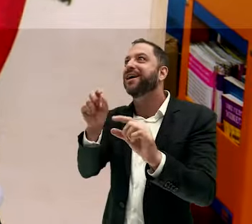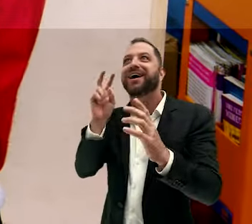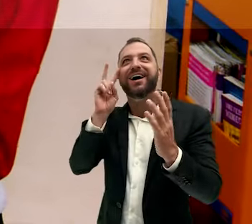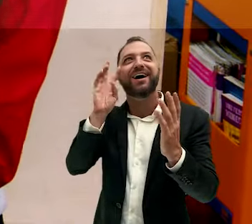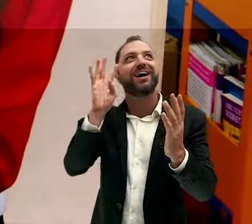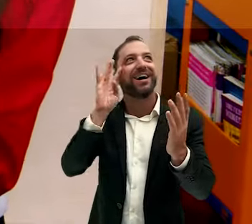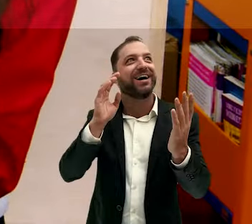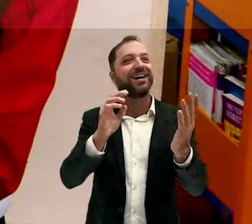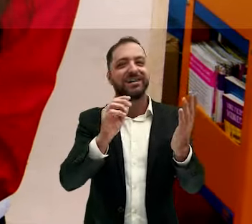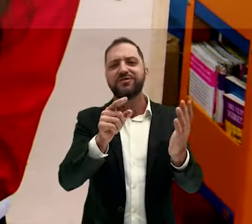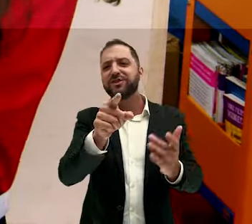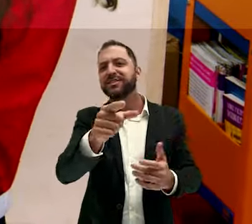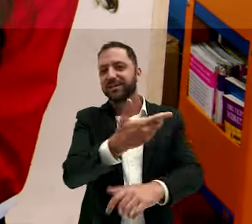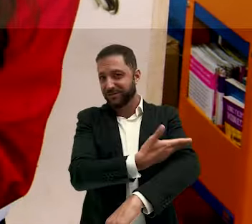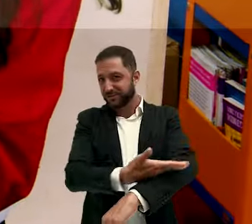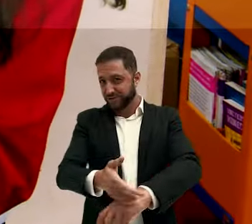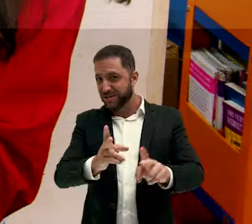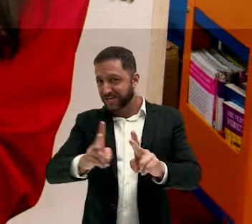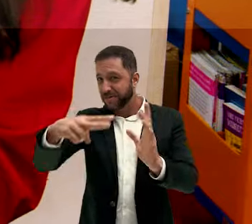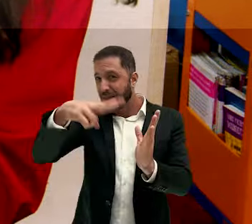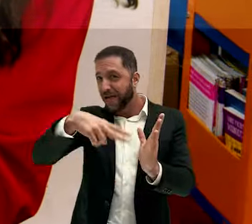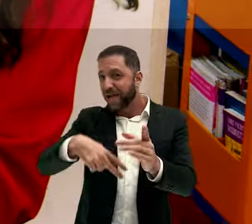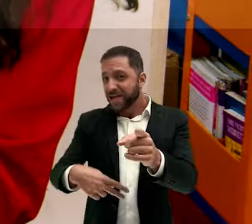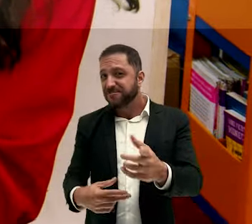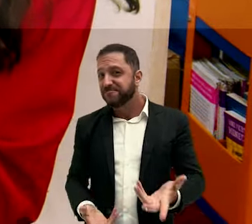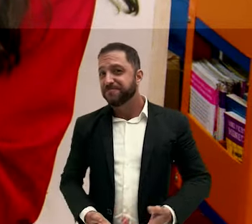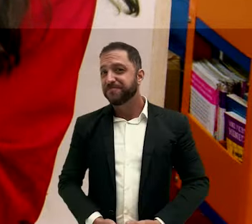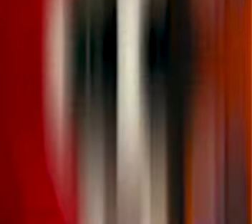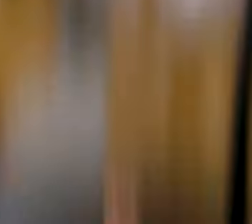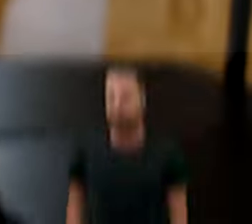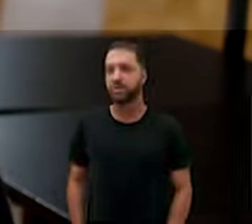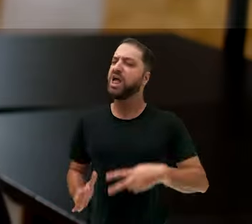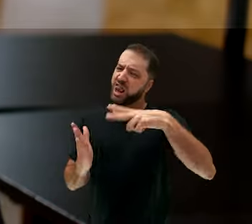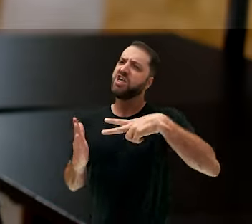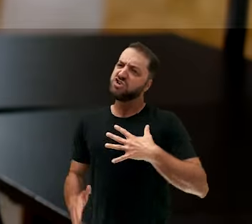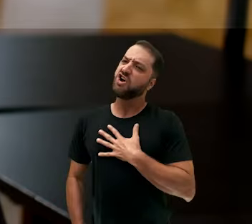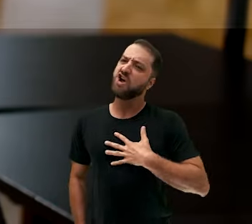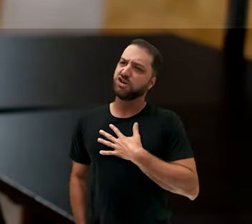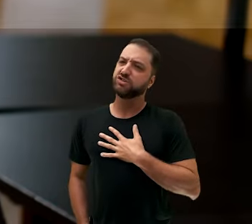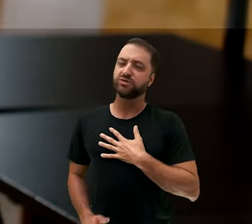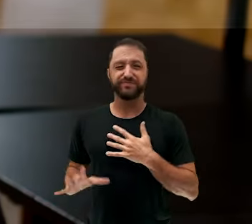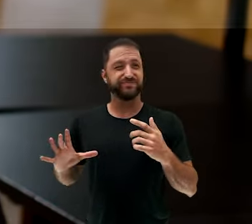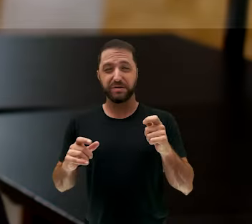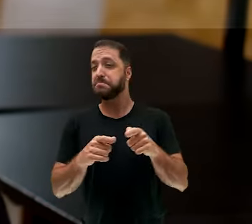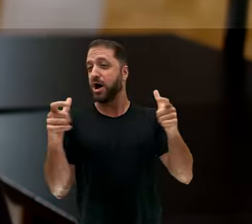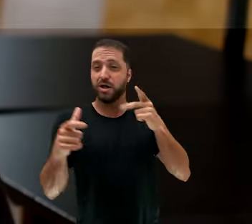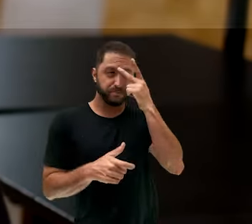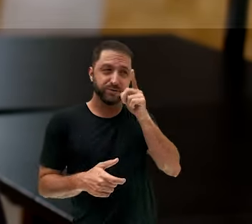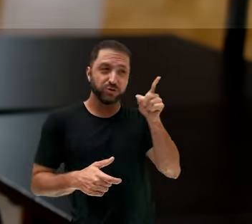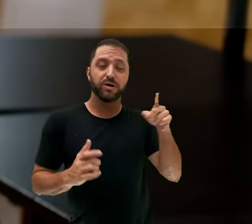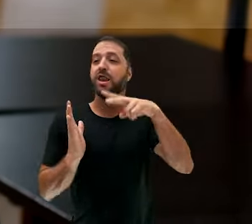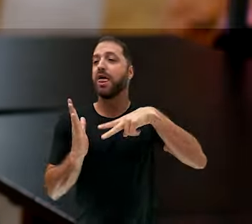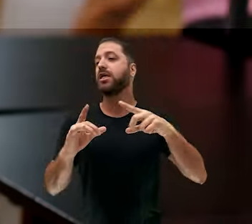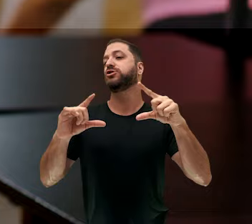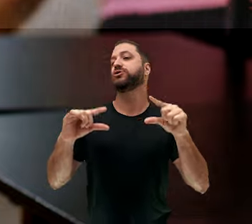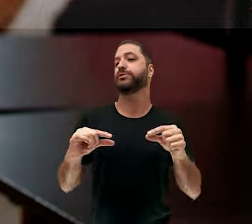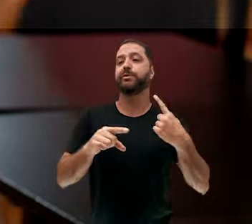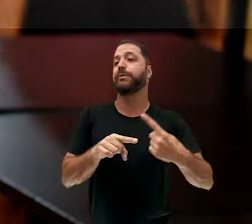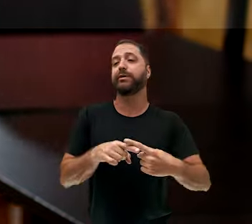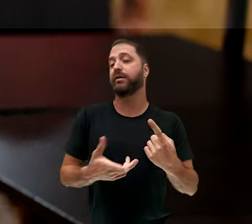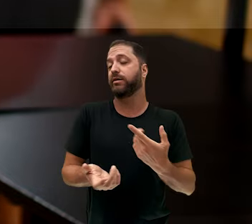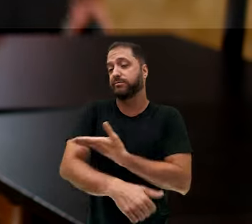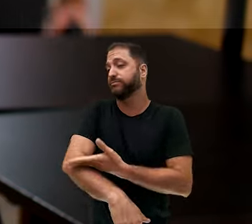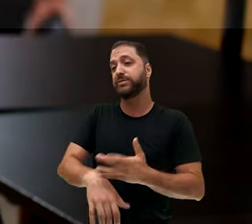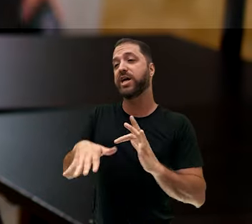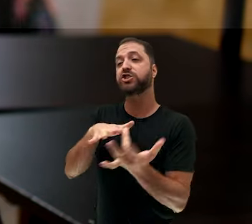mundo. Mas e você? Tem o costume de ler? Gosto de ler. Nós perdemos muito o hábito de ler.